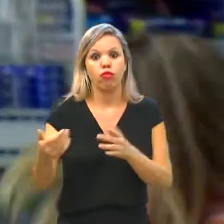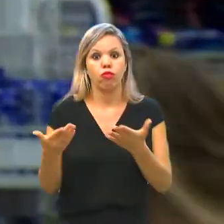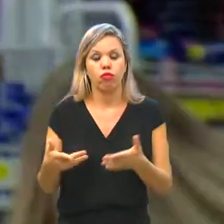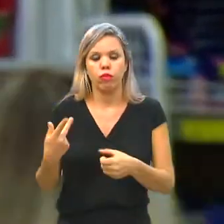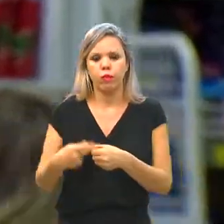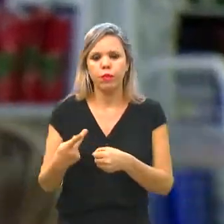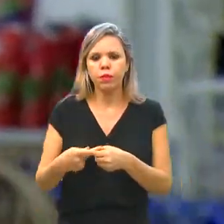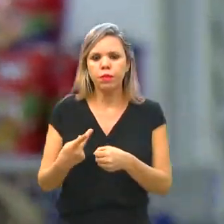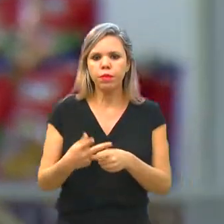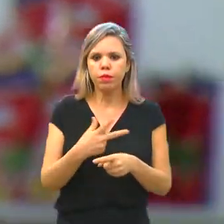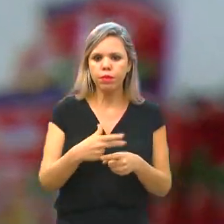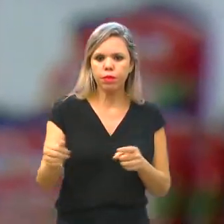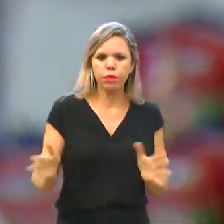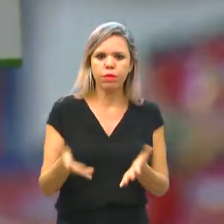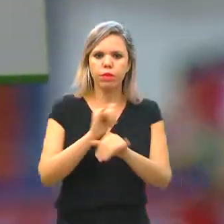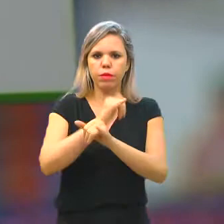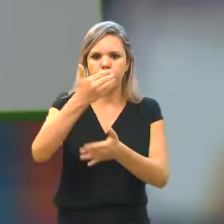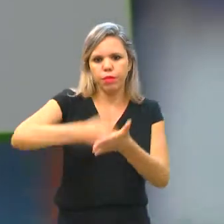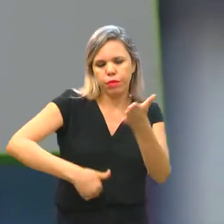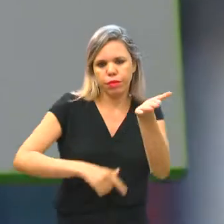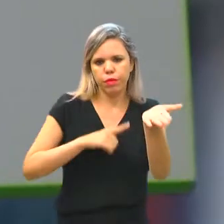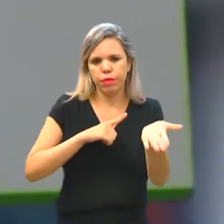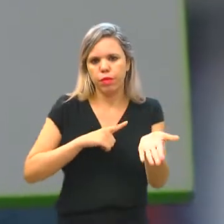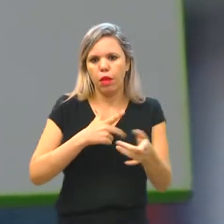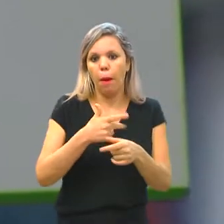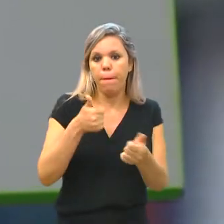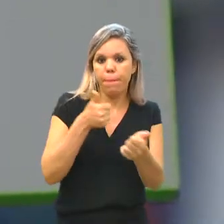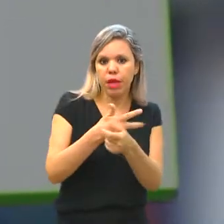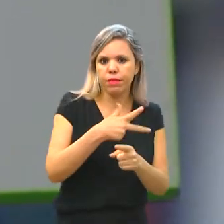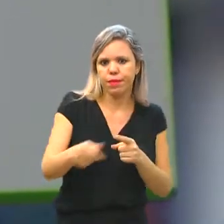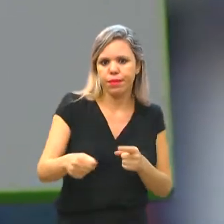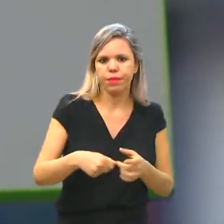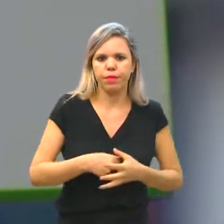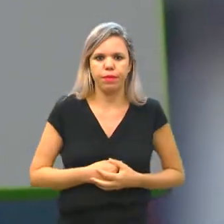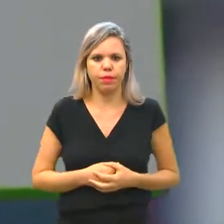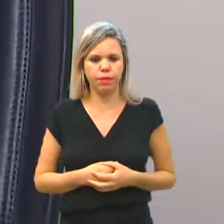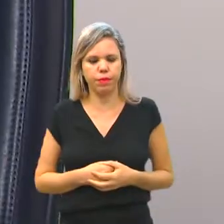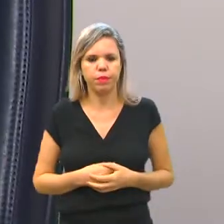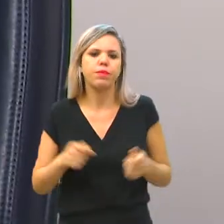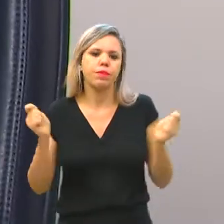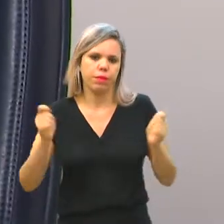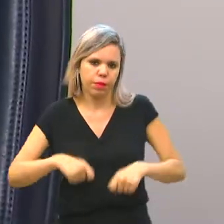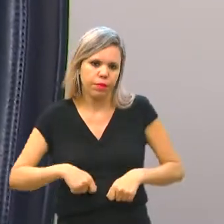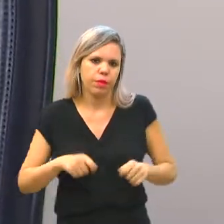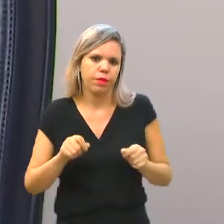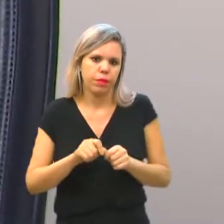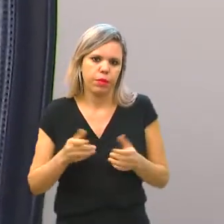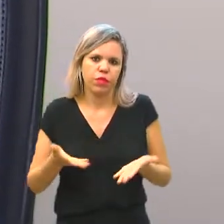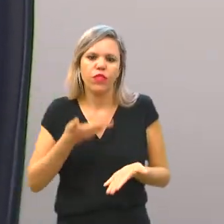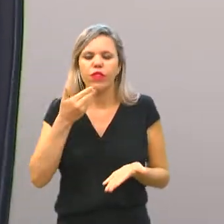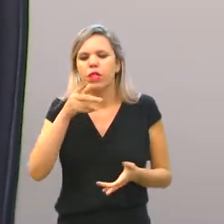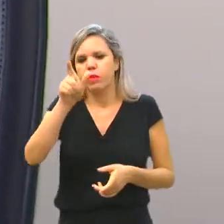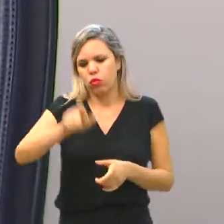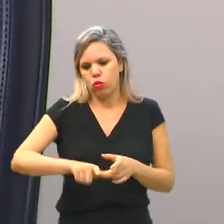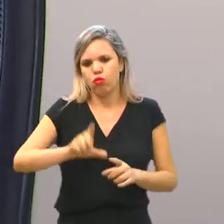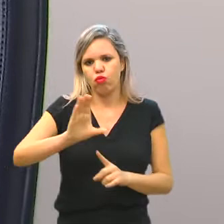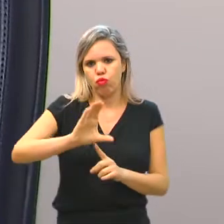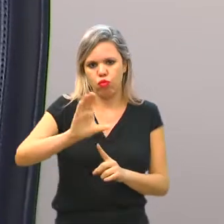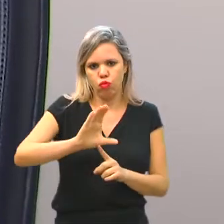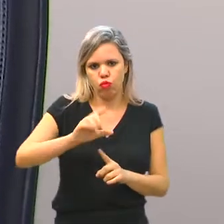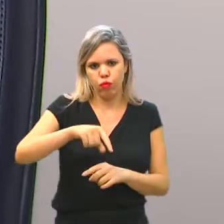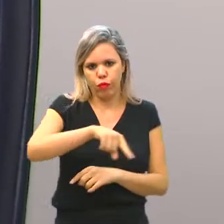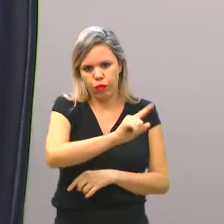de validade de produtos em promoção que estiverem próximos do vencimento. É possibilitar o consumidor